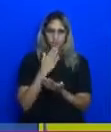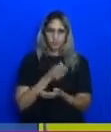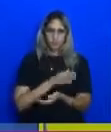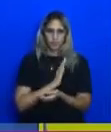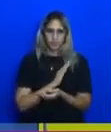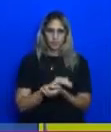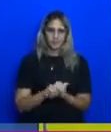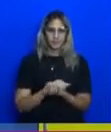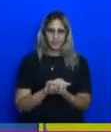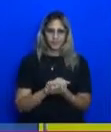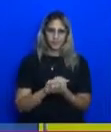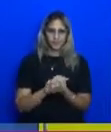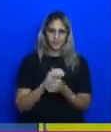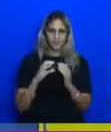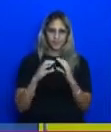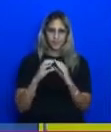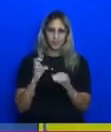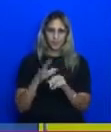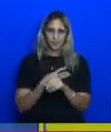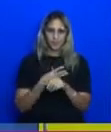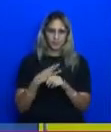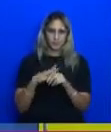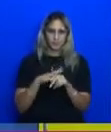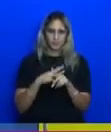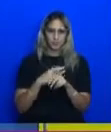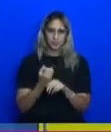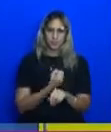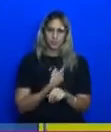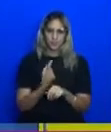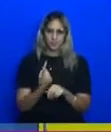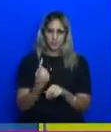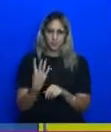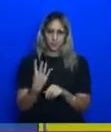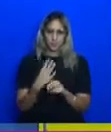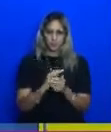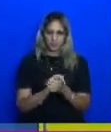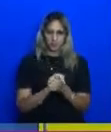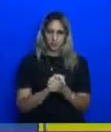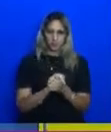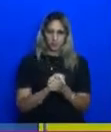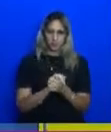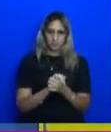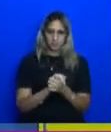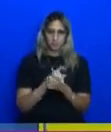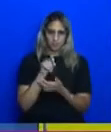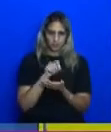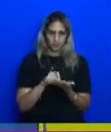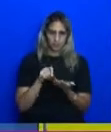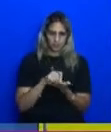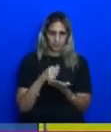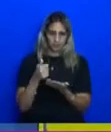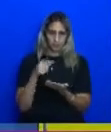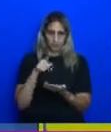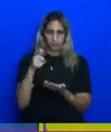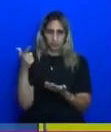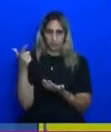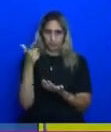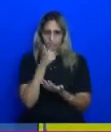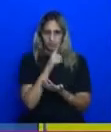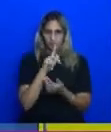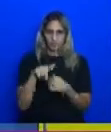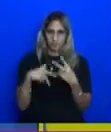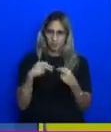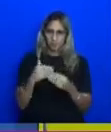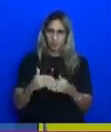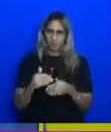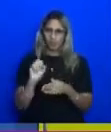Bola marrom 14. Marrom número 14. E aí tá marcando. Você ganha prêmio a partir de